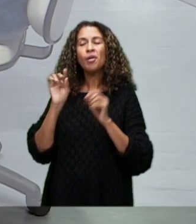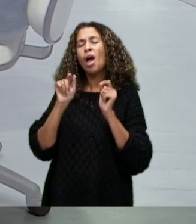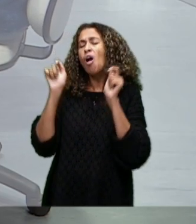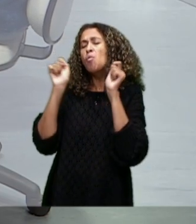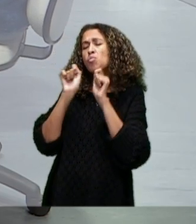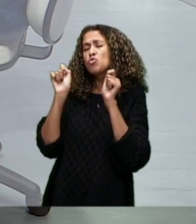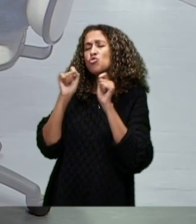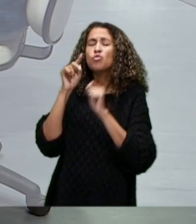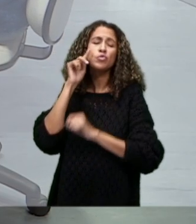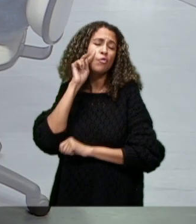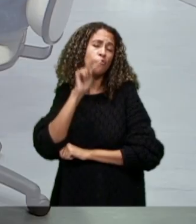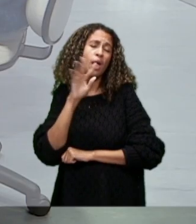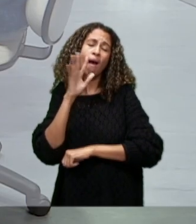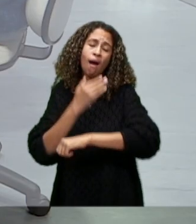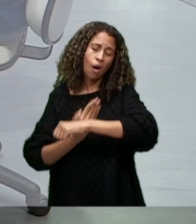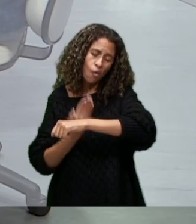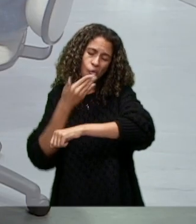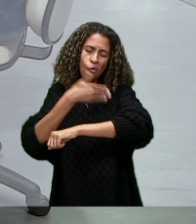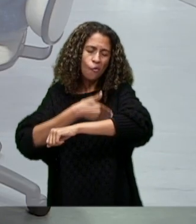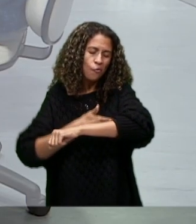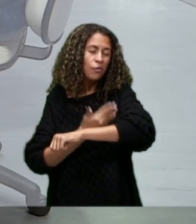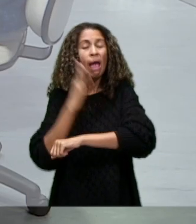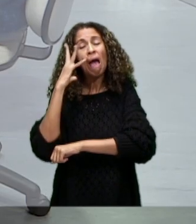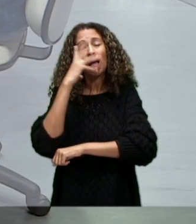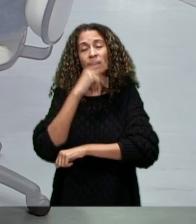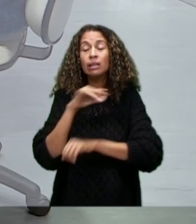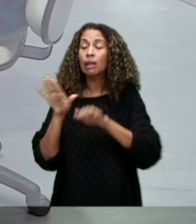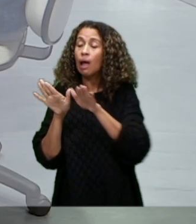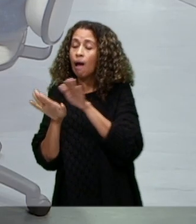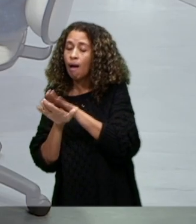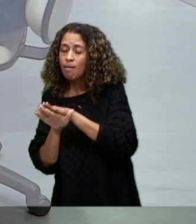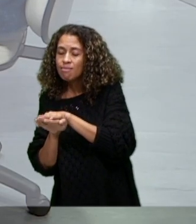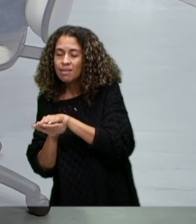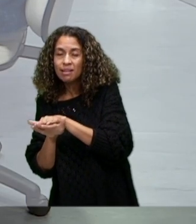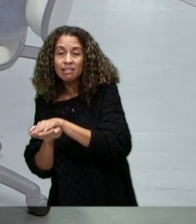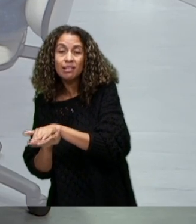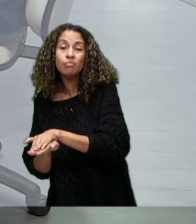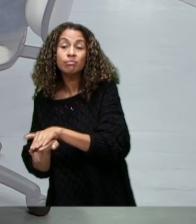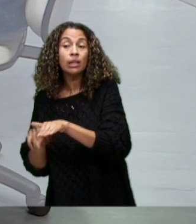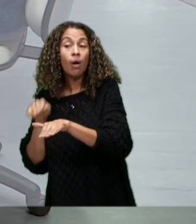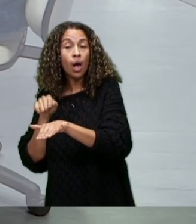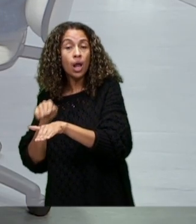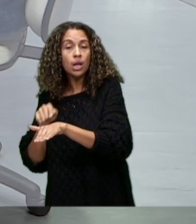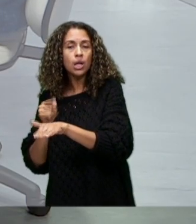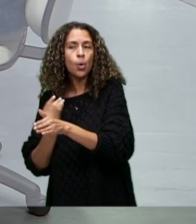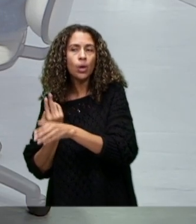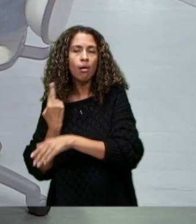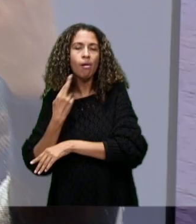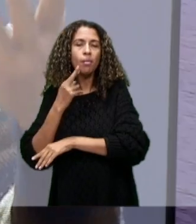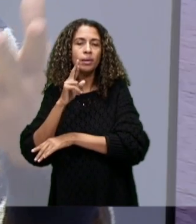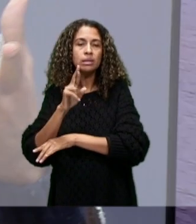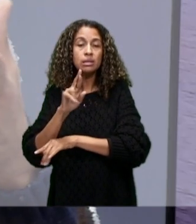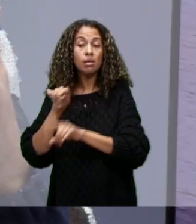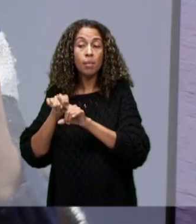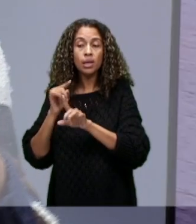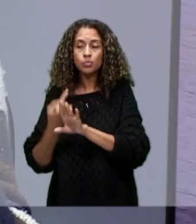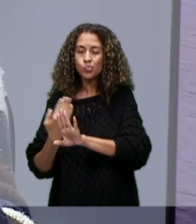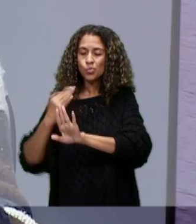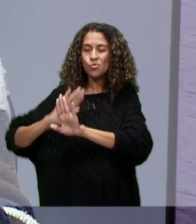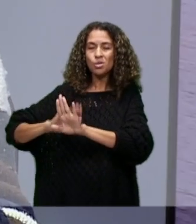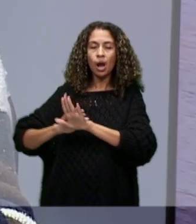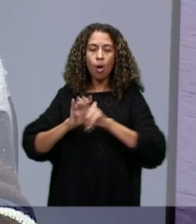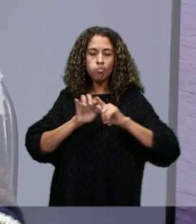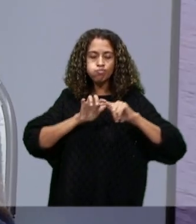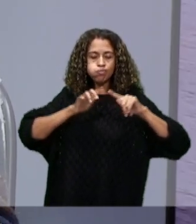olham um golfinho, se apaixonam, uma tartaruga, e é bem isso, né? Uma porta de entrada para esse universo gigantesco que a gente